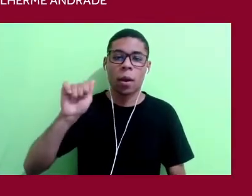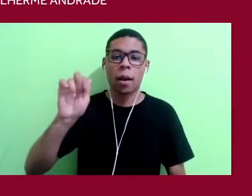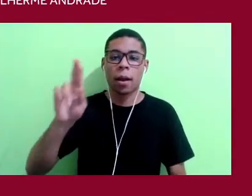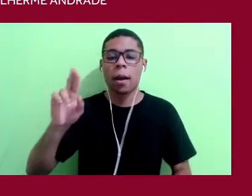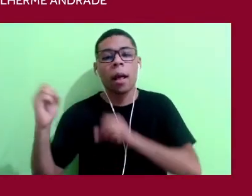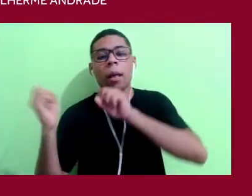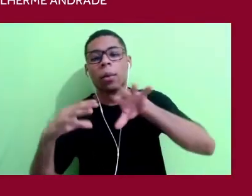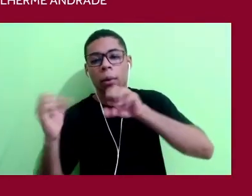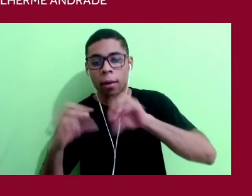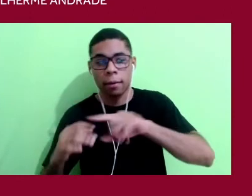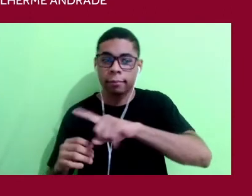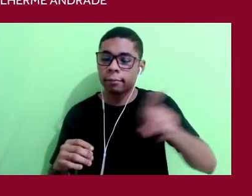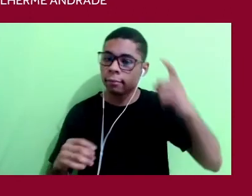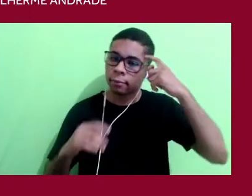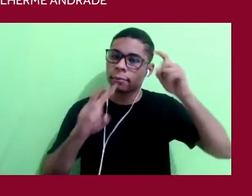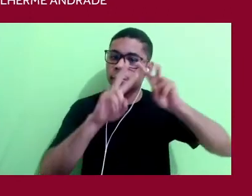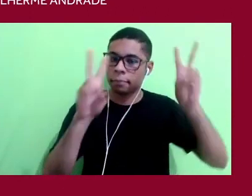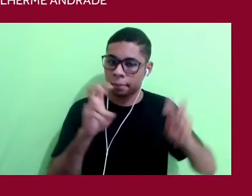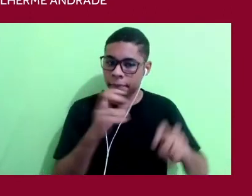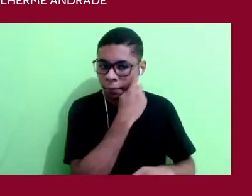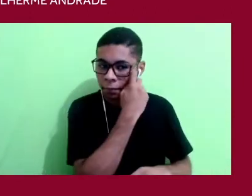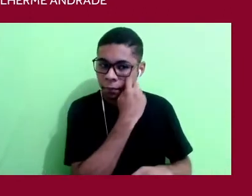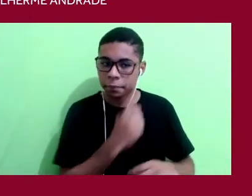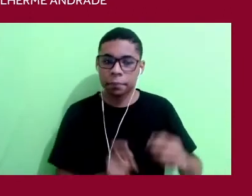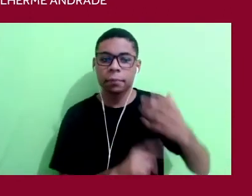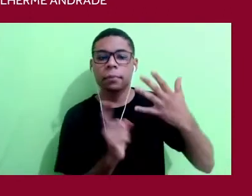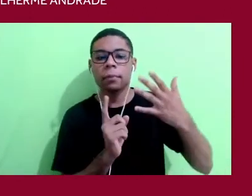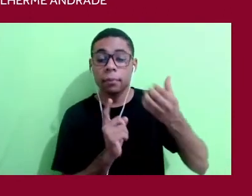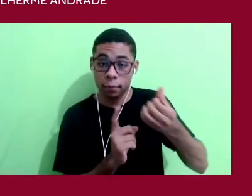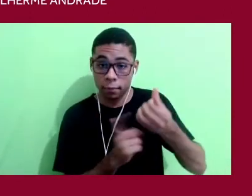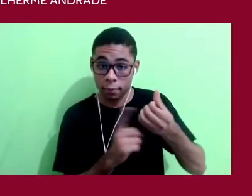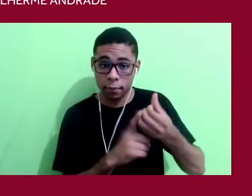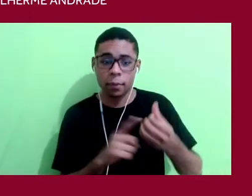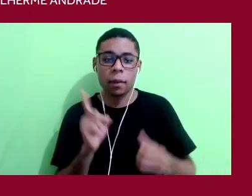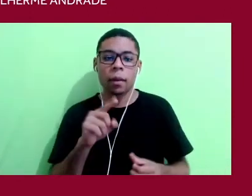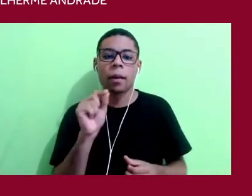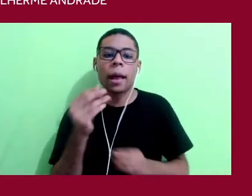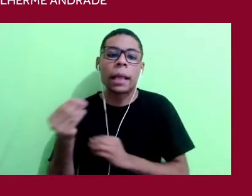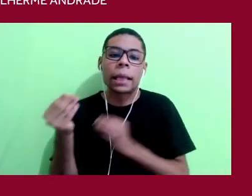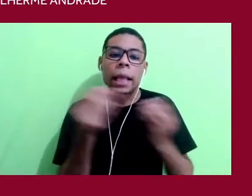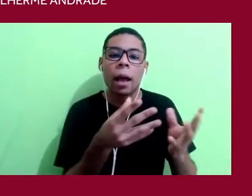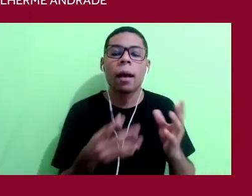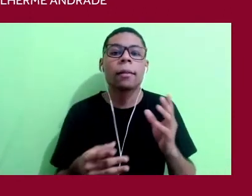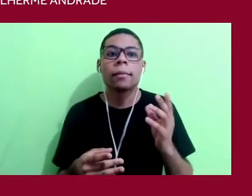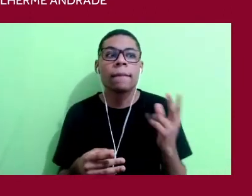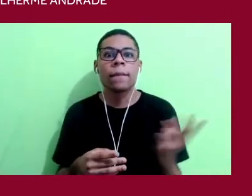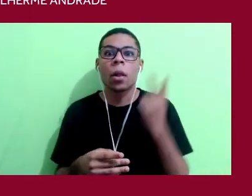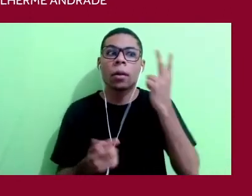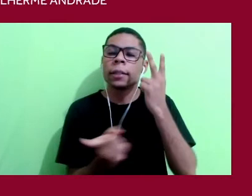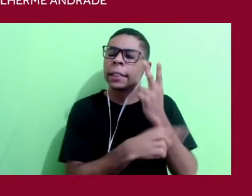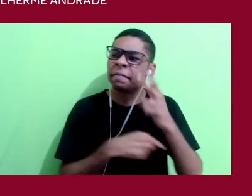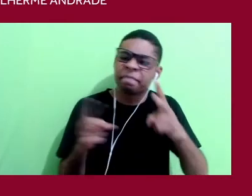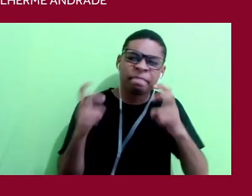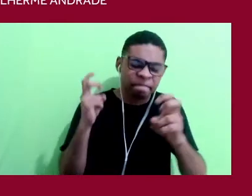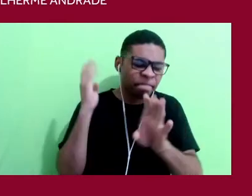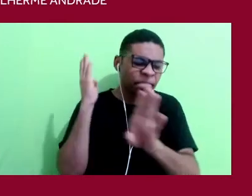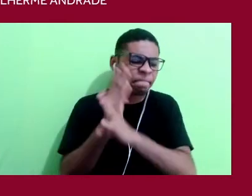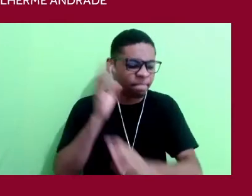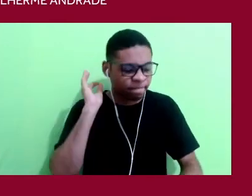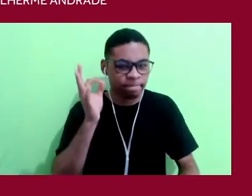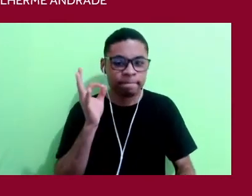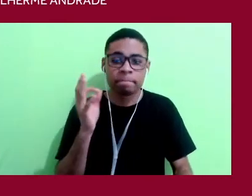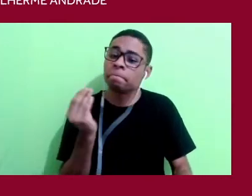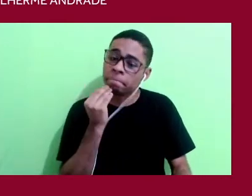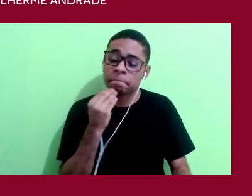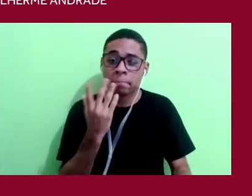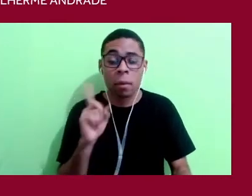sobre determinado tema. E também gerar valor percebido. E isso é muito importante quando a gente trabalha